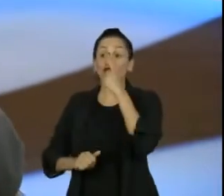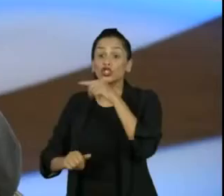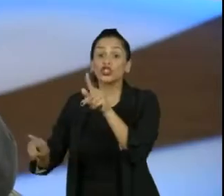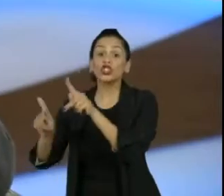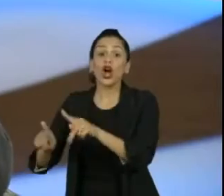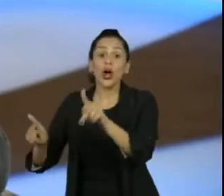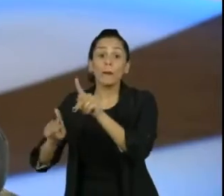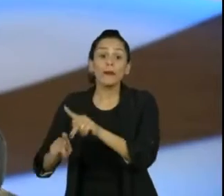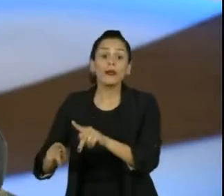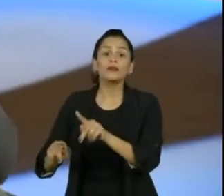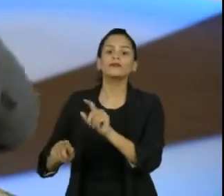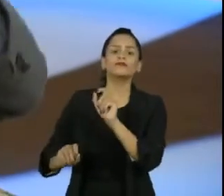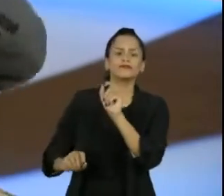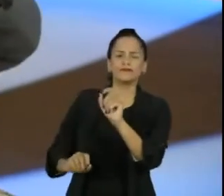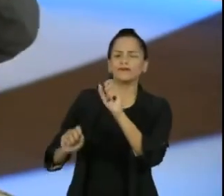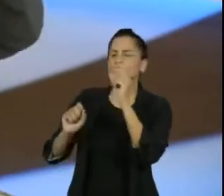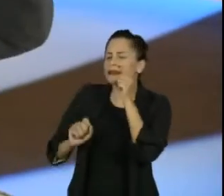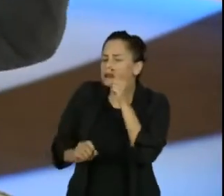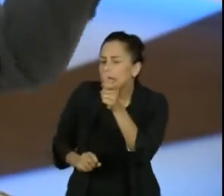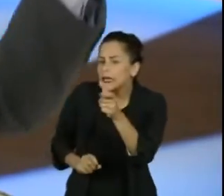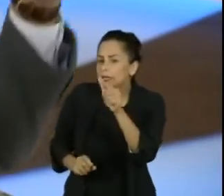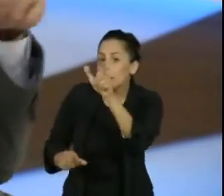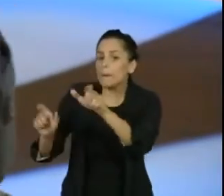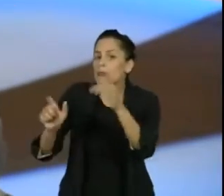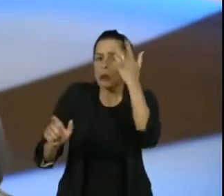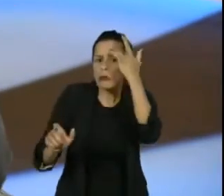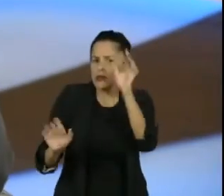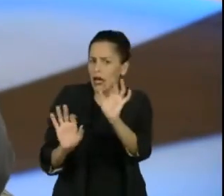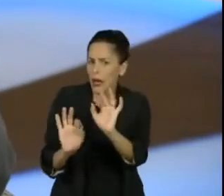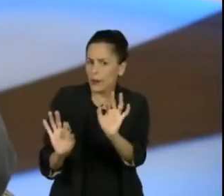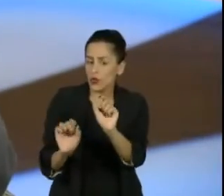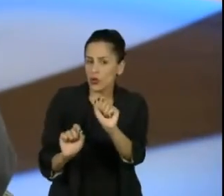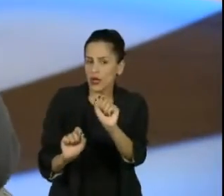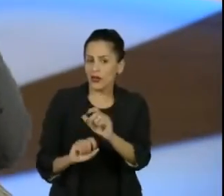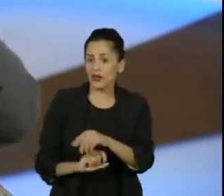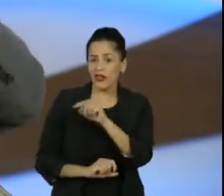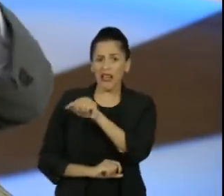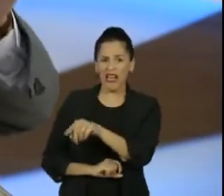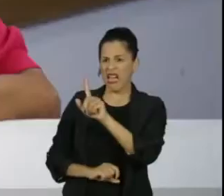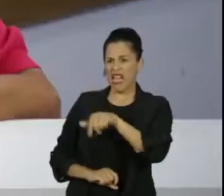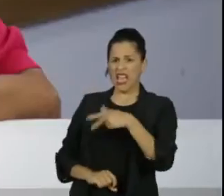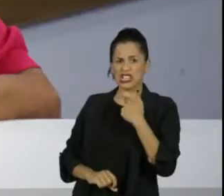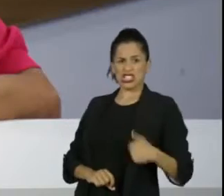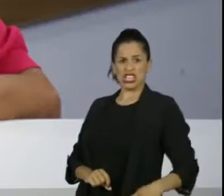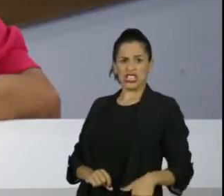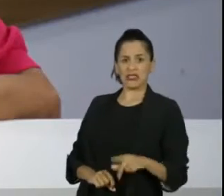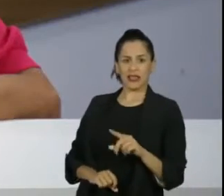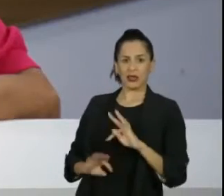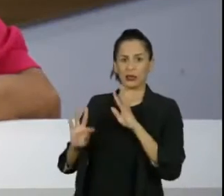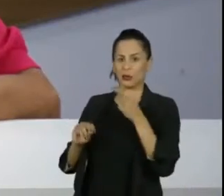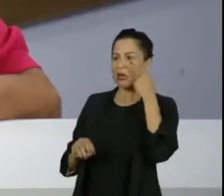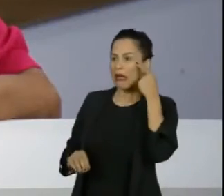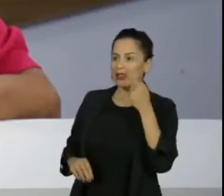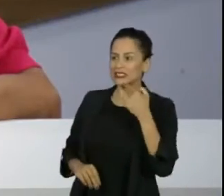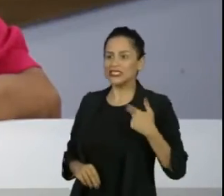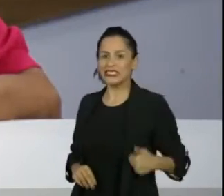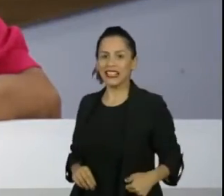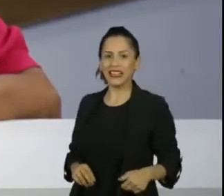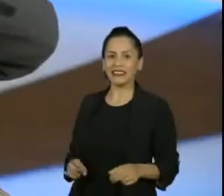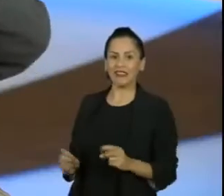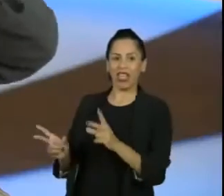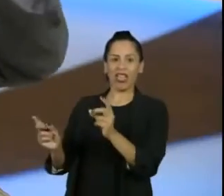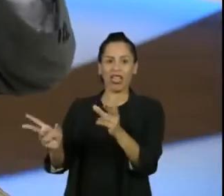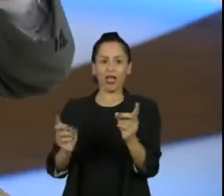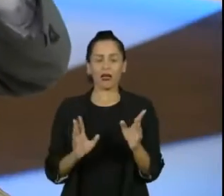que pouca gente sabe. Aquilo é dos chineses. Tá bom, é mesmo. Né? Aí é coisa